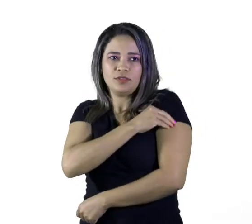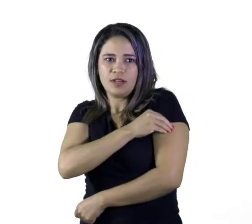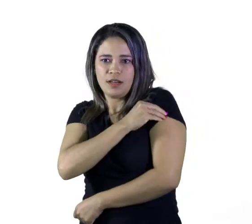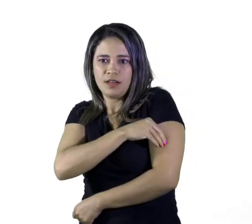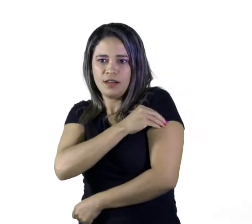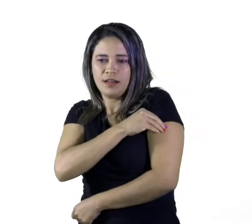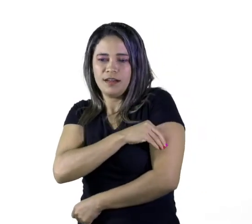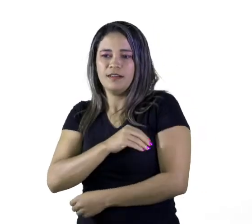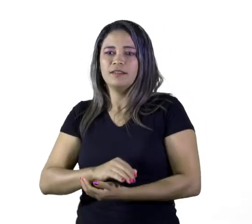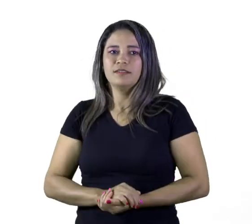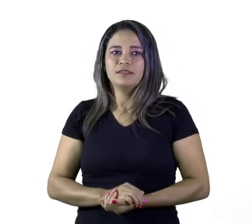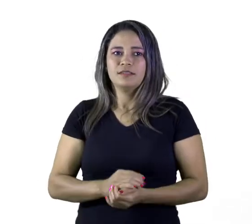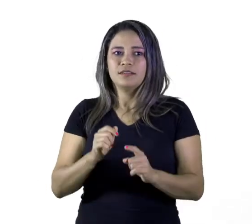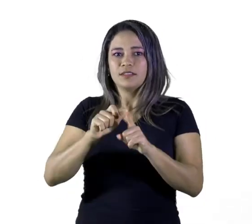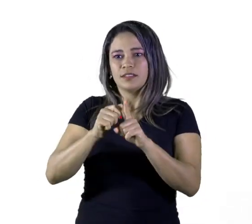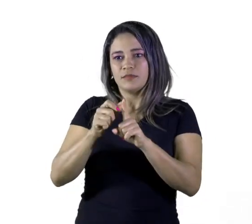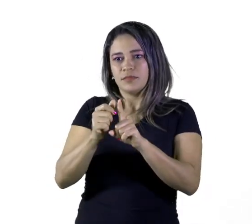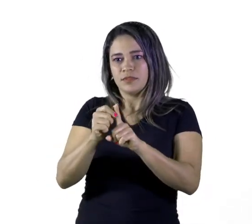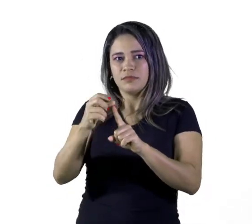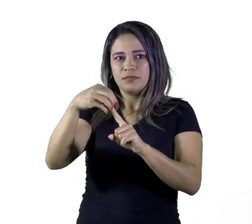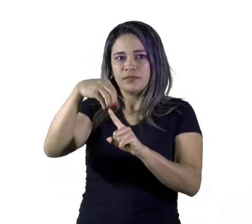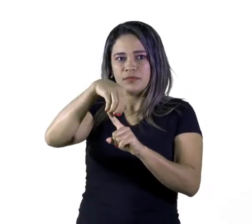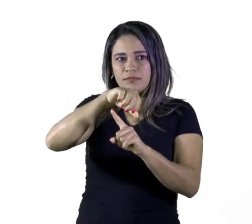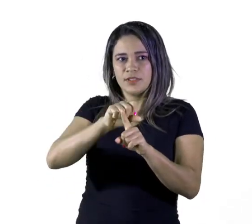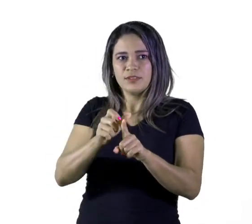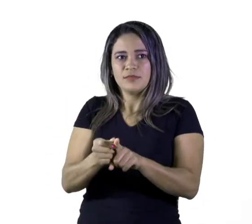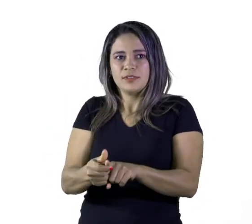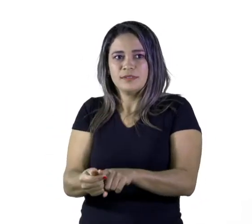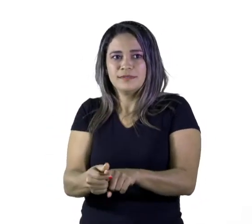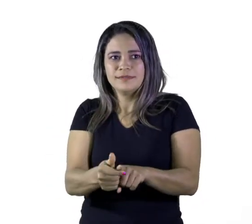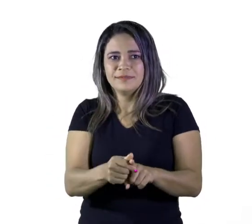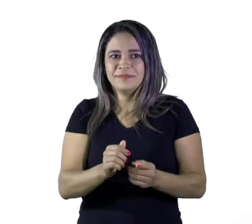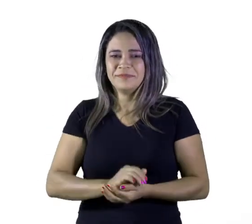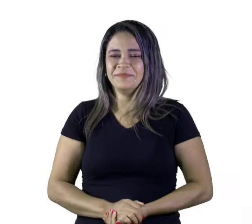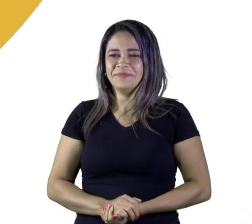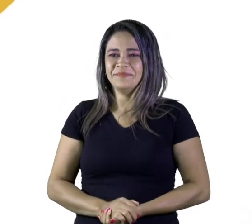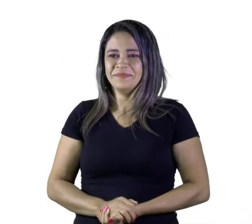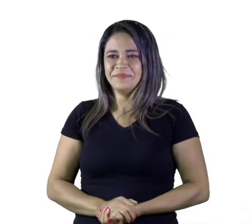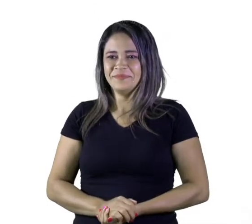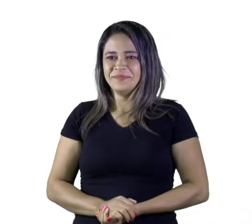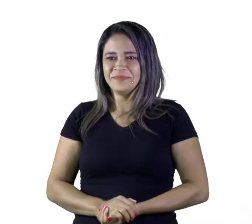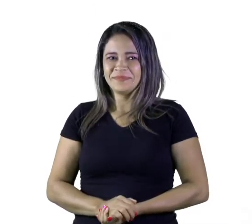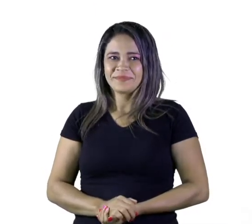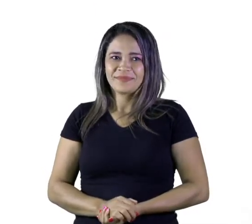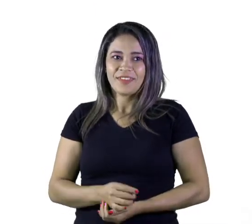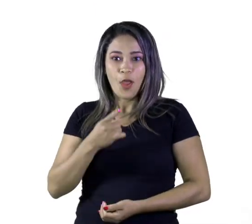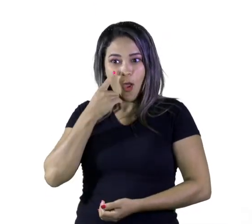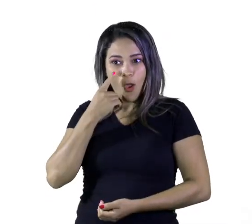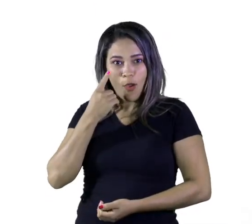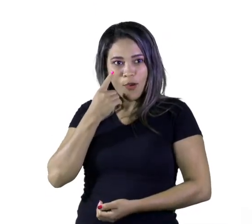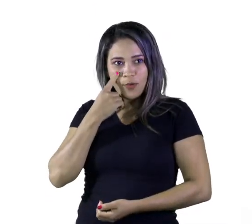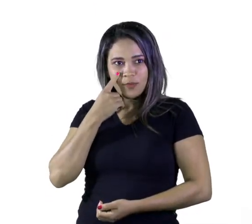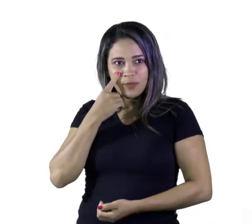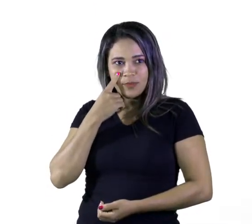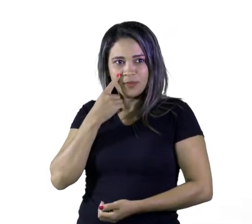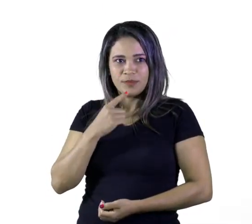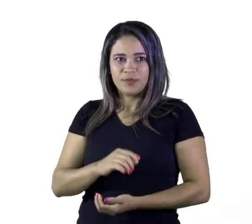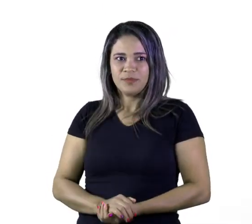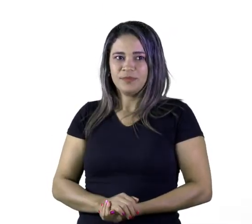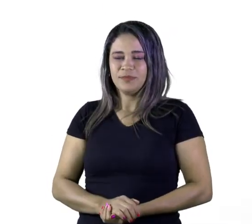mamona e o milho para a produção de biodiesel, certo? Observe aí, ó. Esses são os